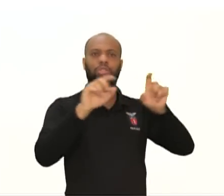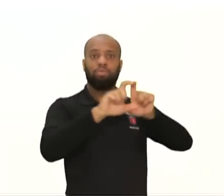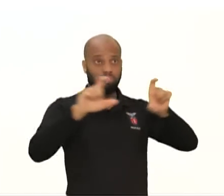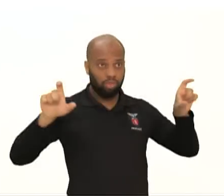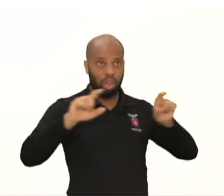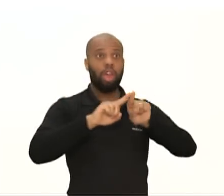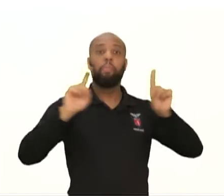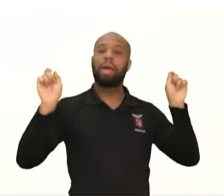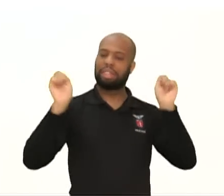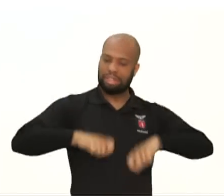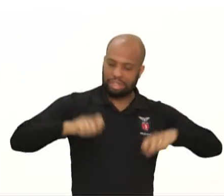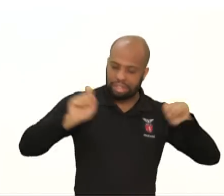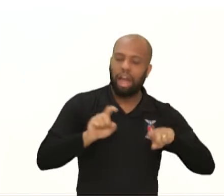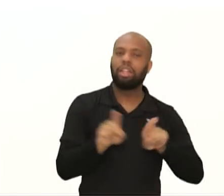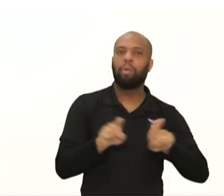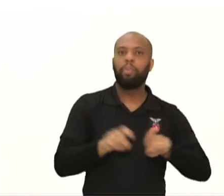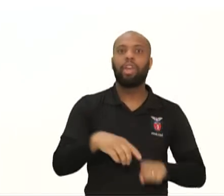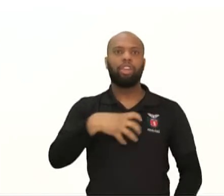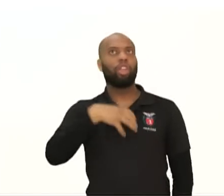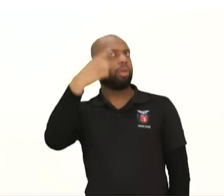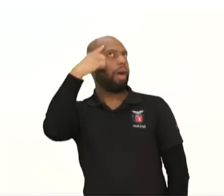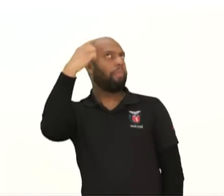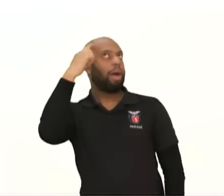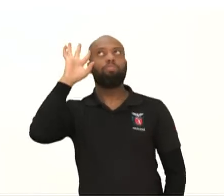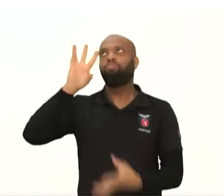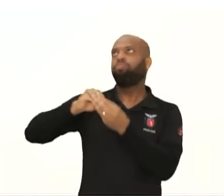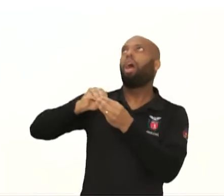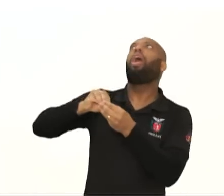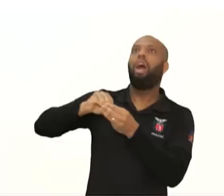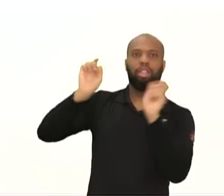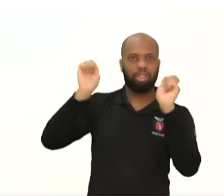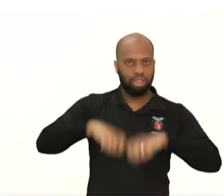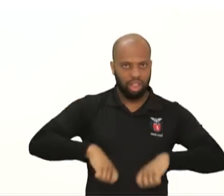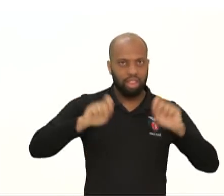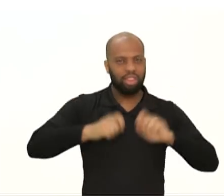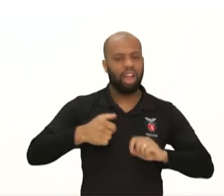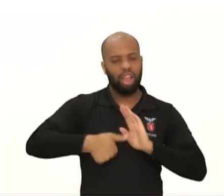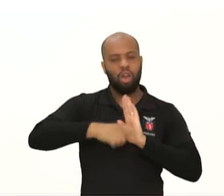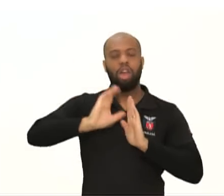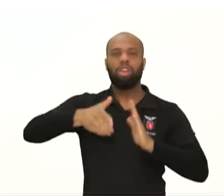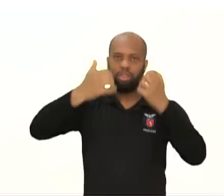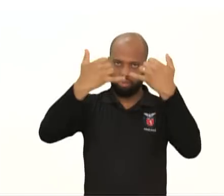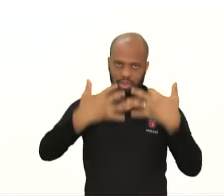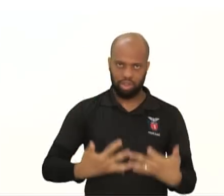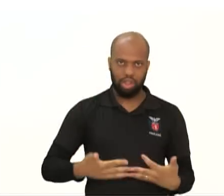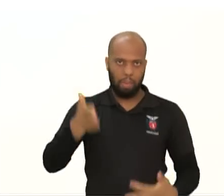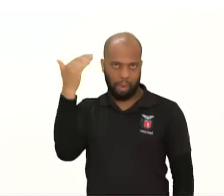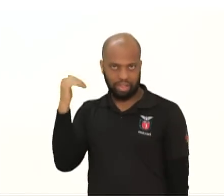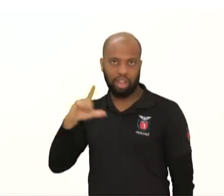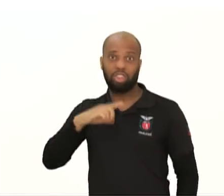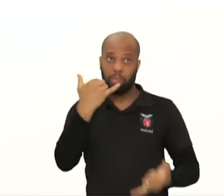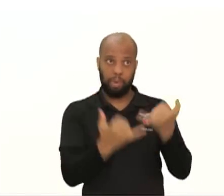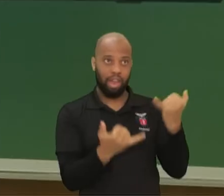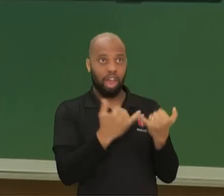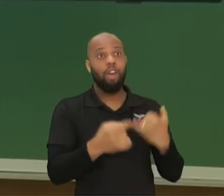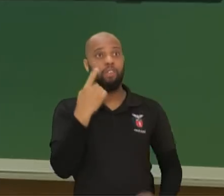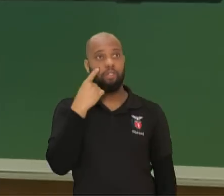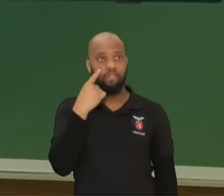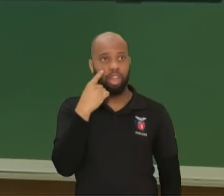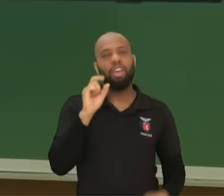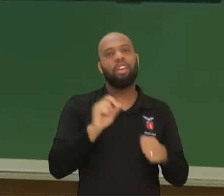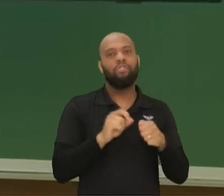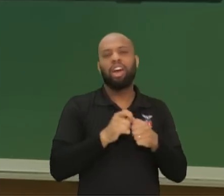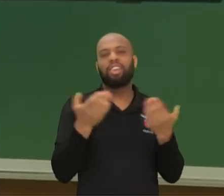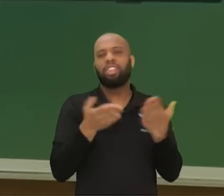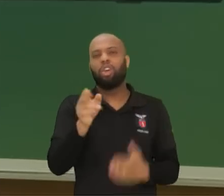A fórmula, mas também podemos fazer sem fórmula, que é o que a professora explicou anteriormente, no exercício parecido. Então, fazendo